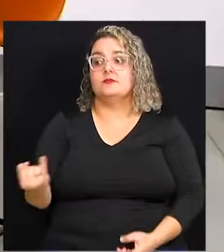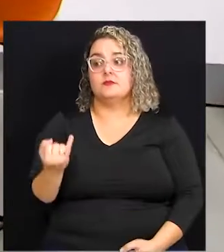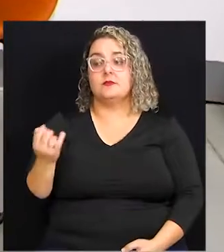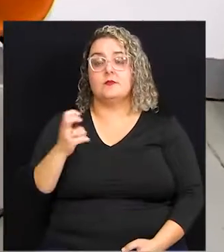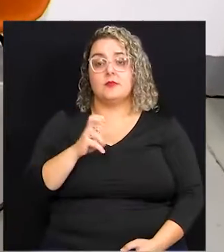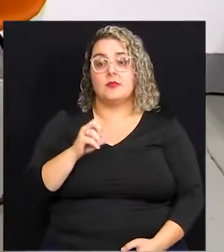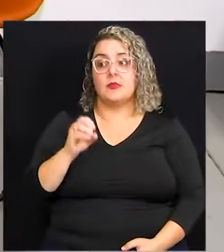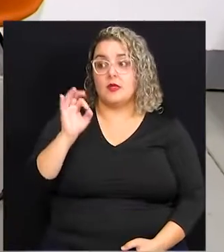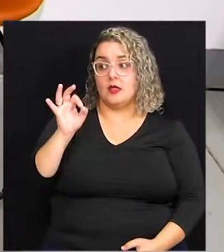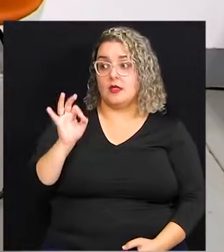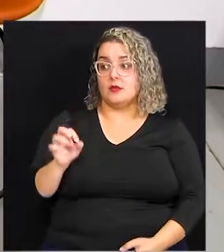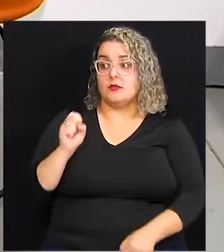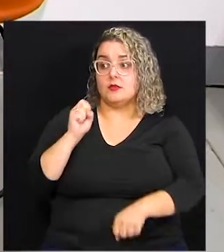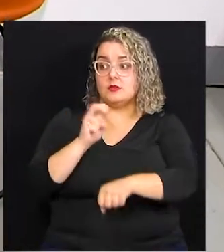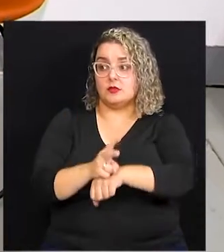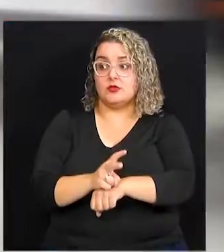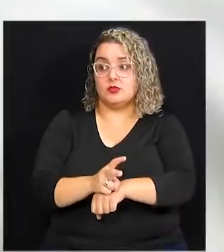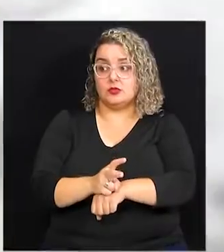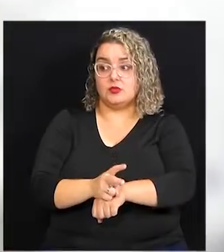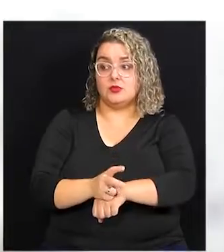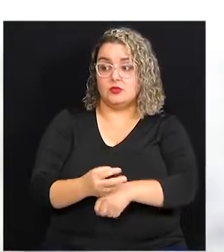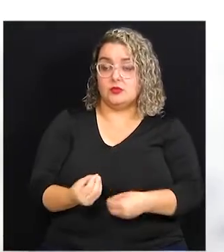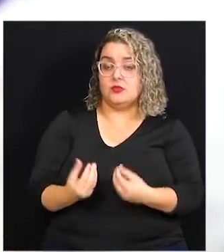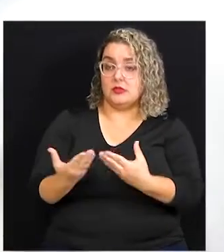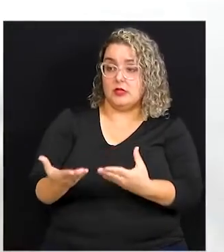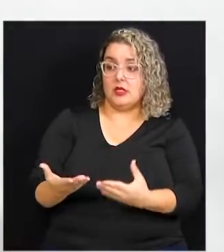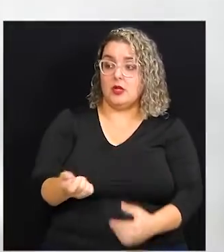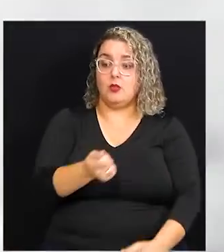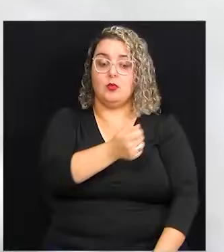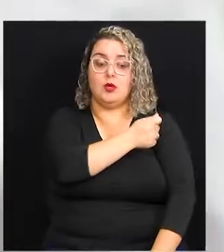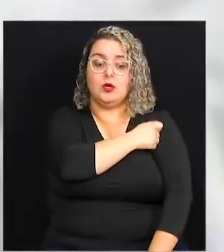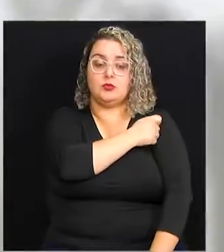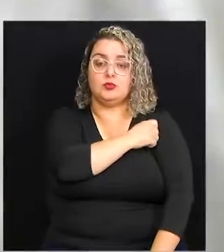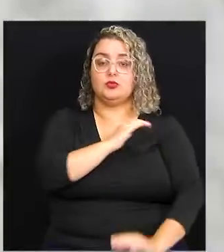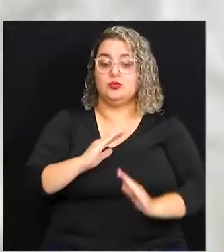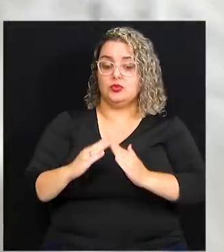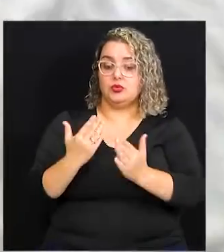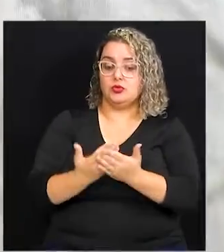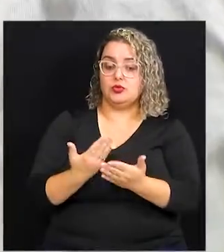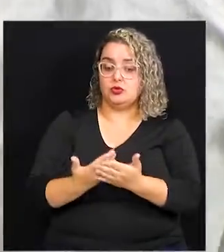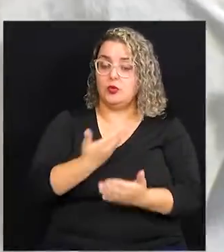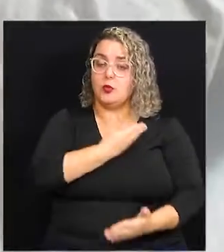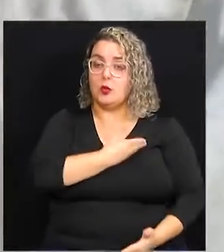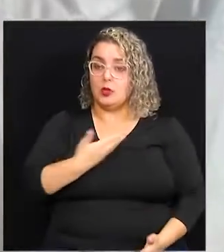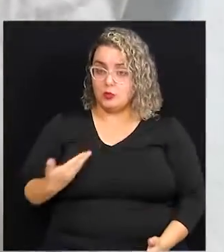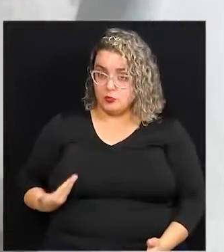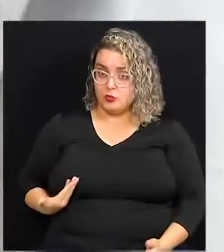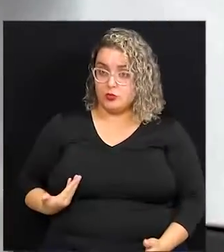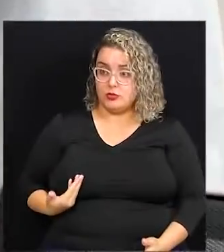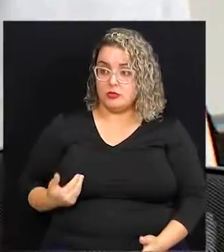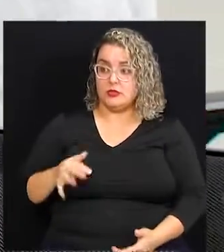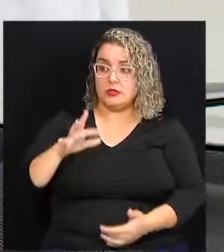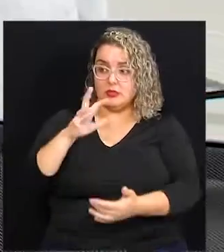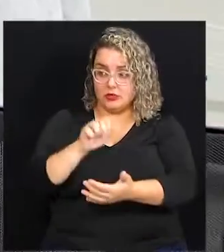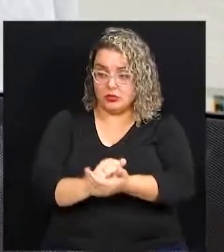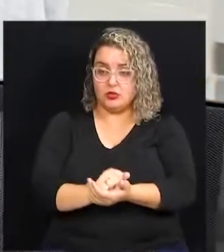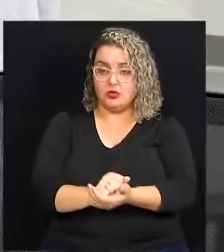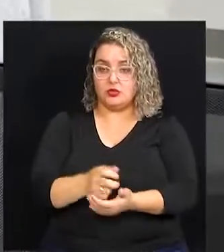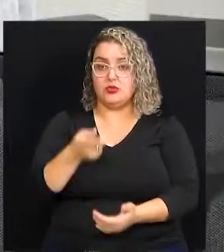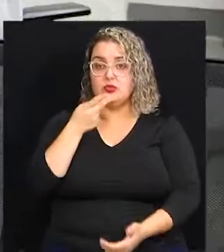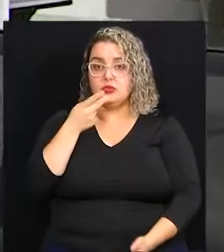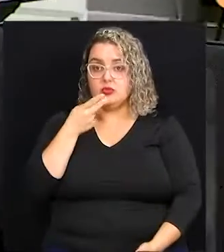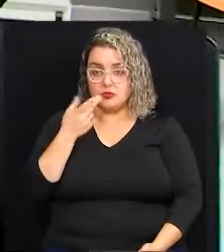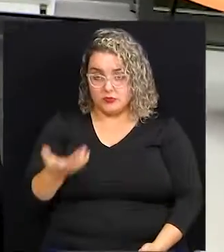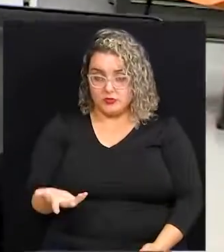importantes, 50% das vagas são destinadas a alunos de escolas públicas. As inscrições que